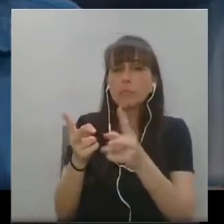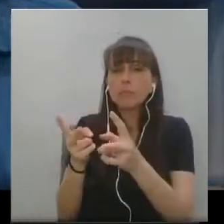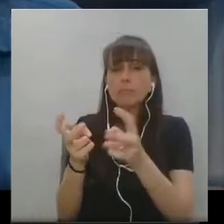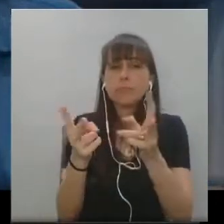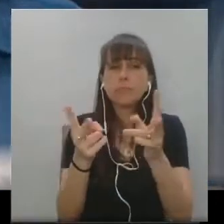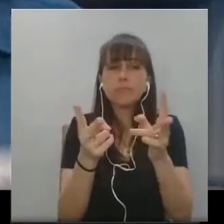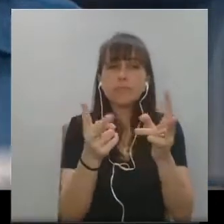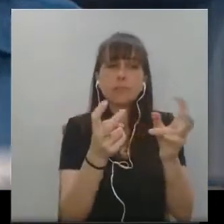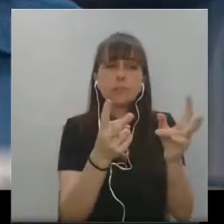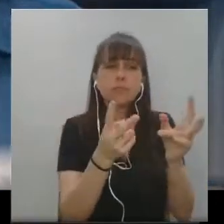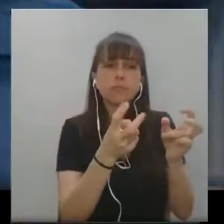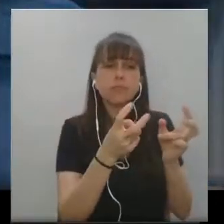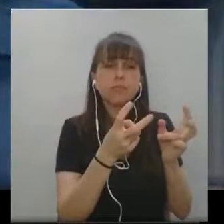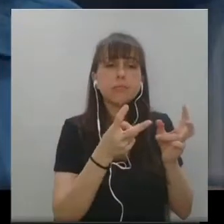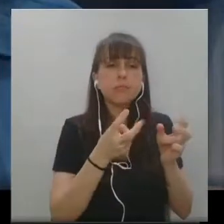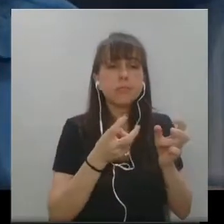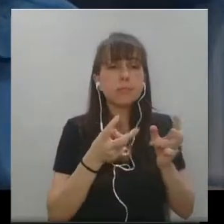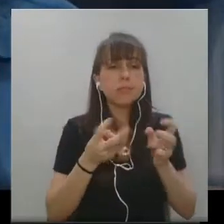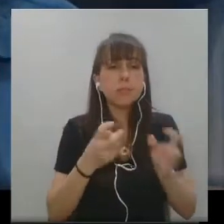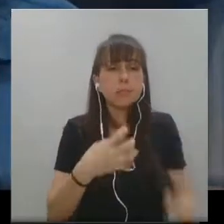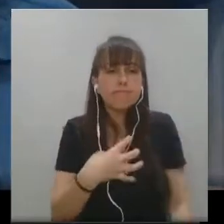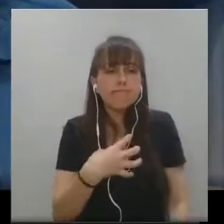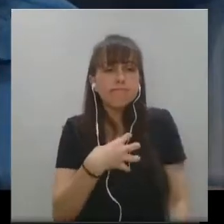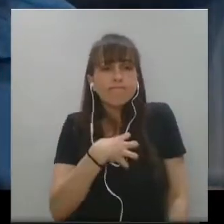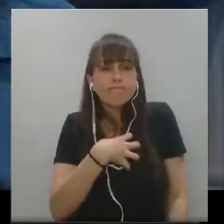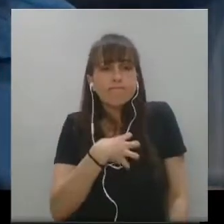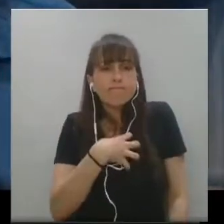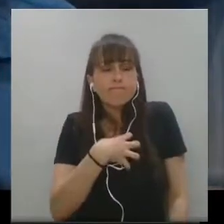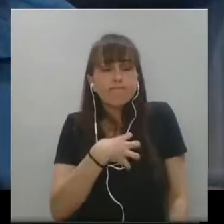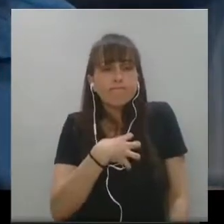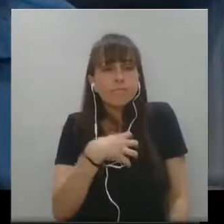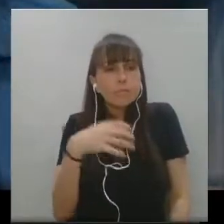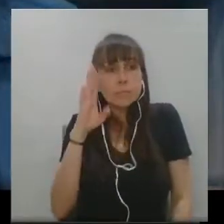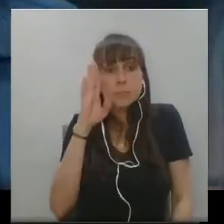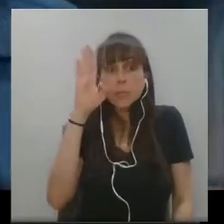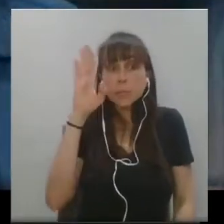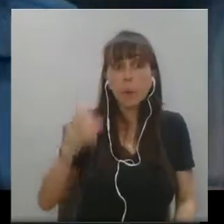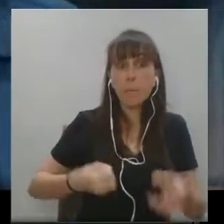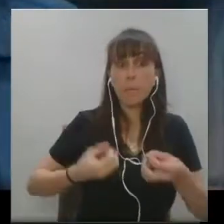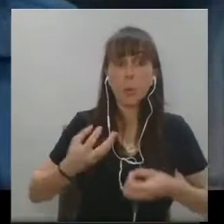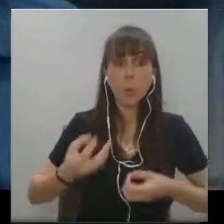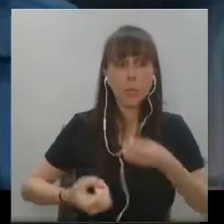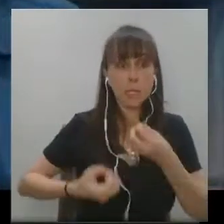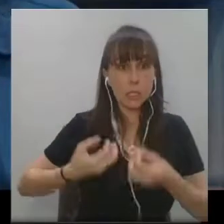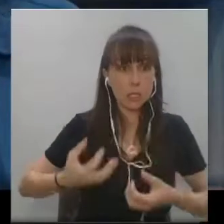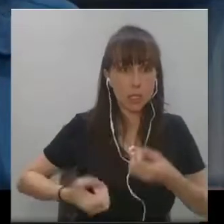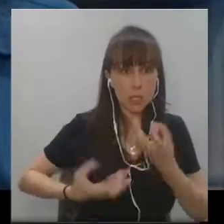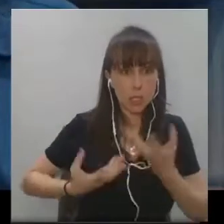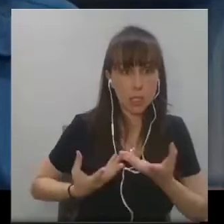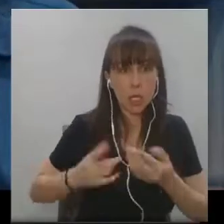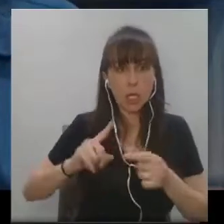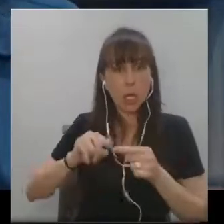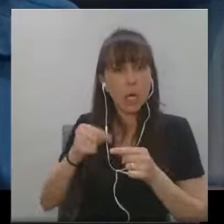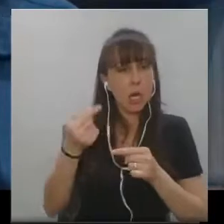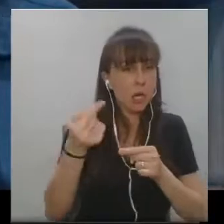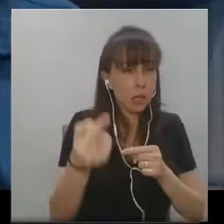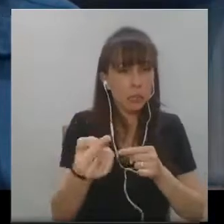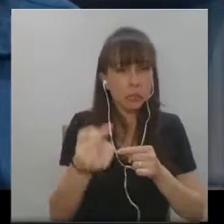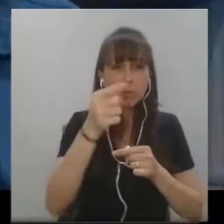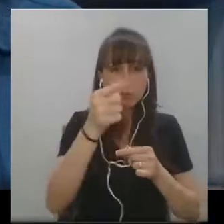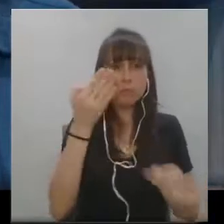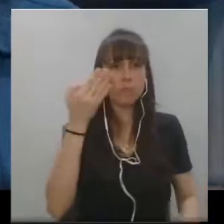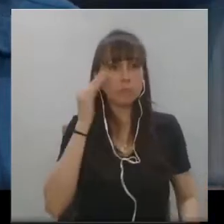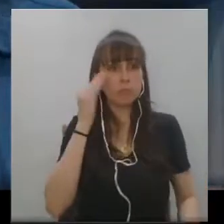vai sentindo o próprio texto, especialmente nos livros de poesia. E aí, depois disso, depois de você entender o